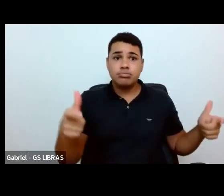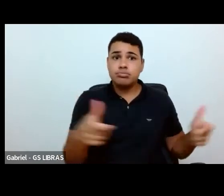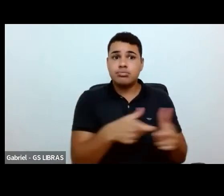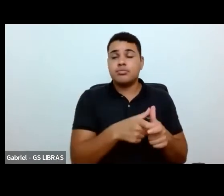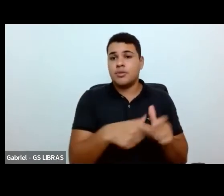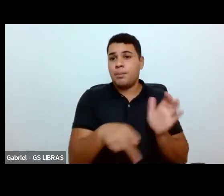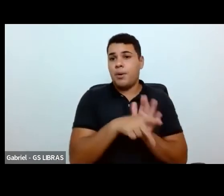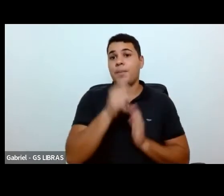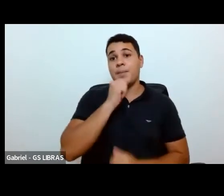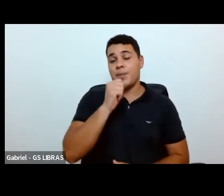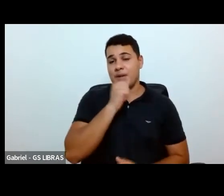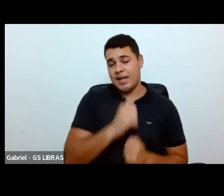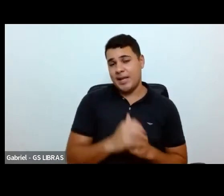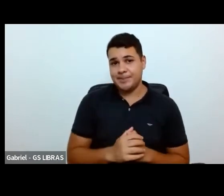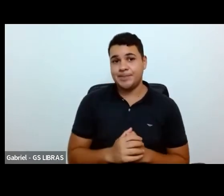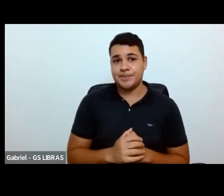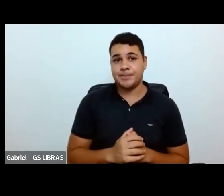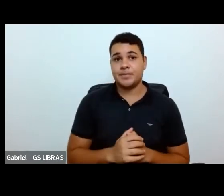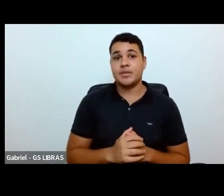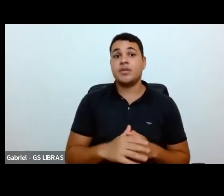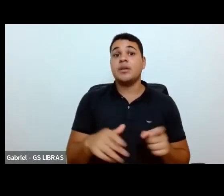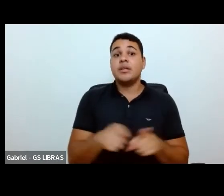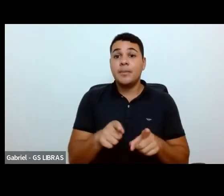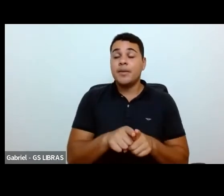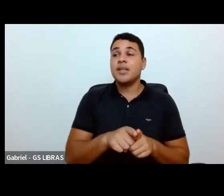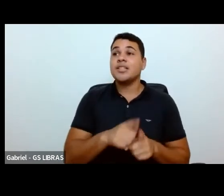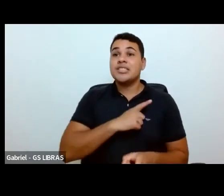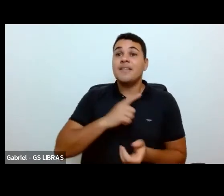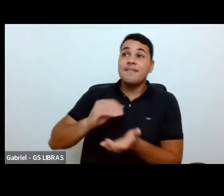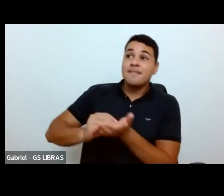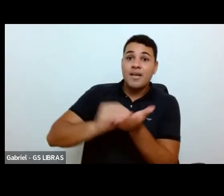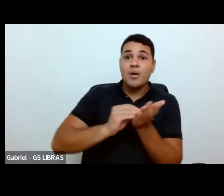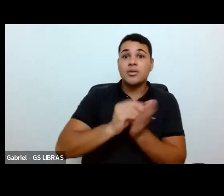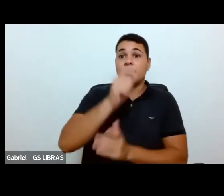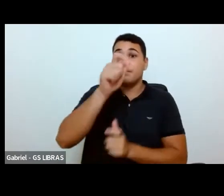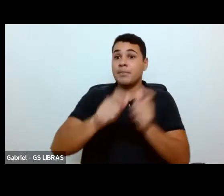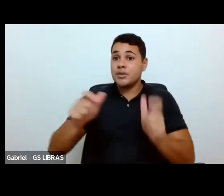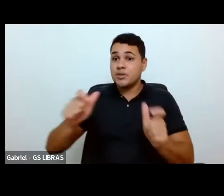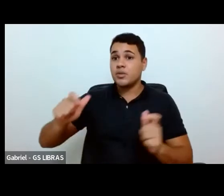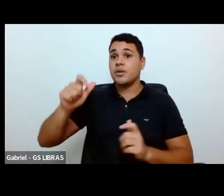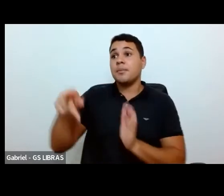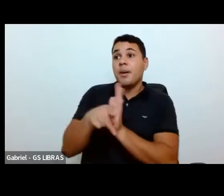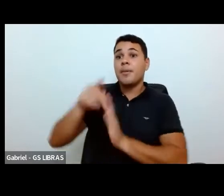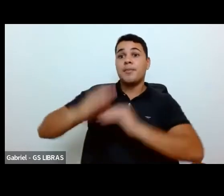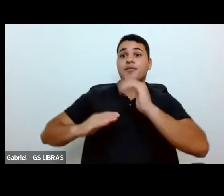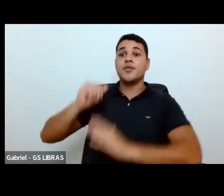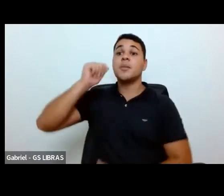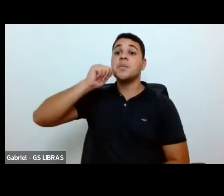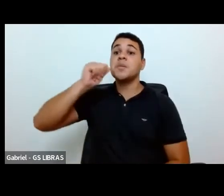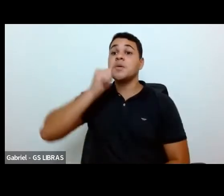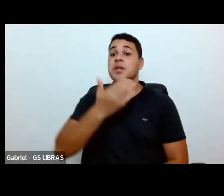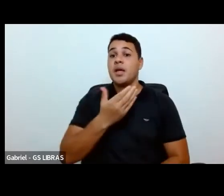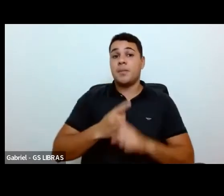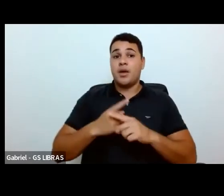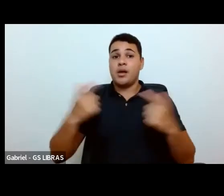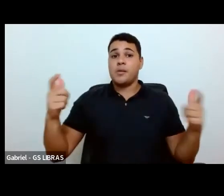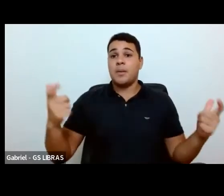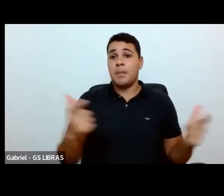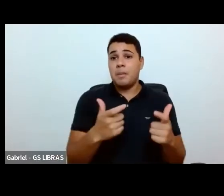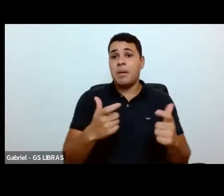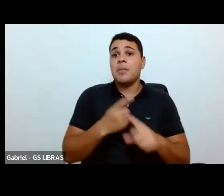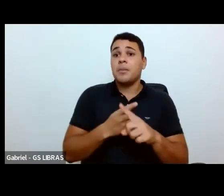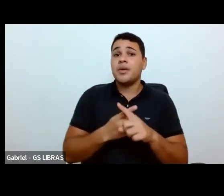de uma precarização aí, inclusive, do próprio trabalho médico, né? Uma hegemonia de mulheres em determinadas carreiras